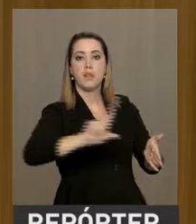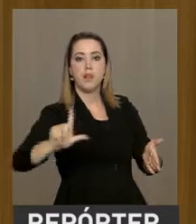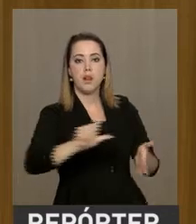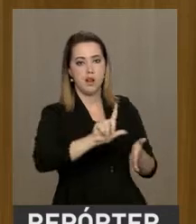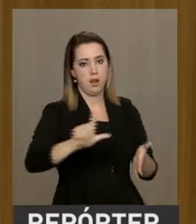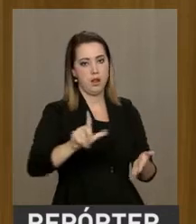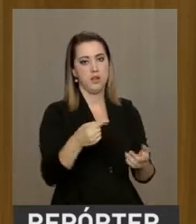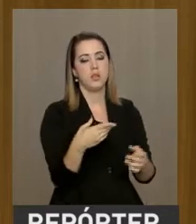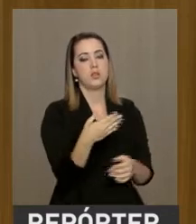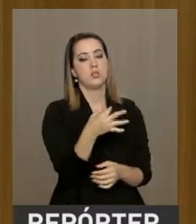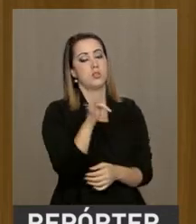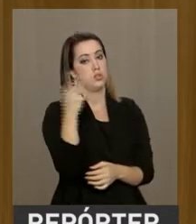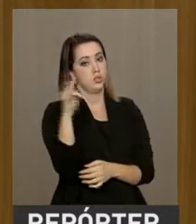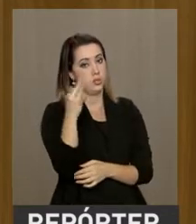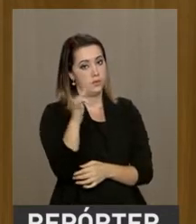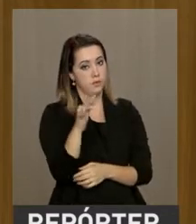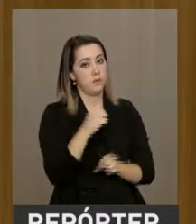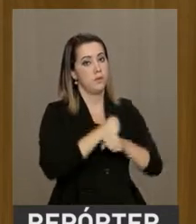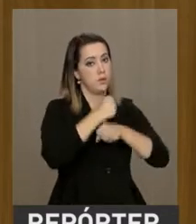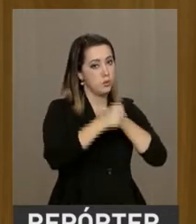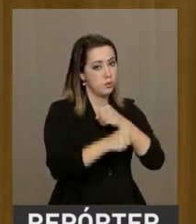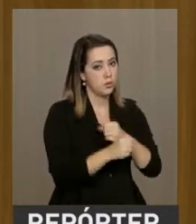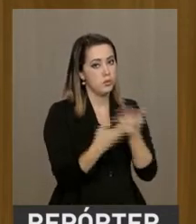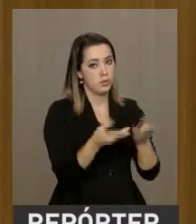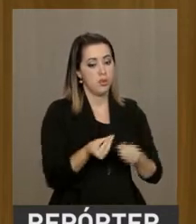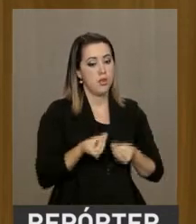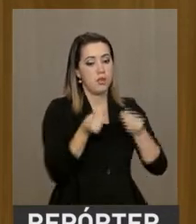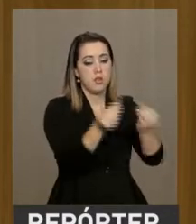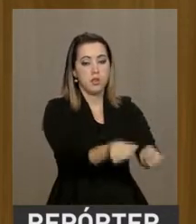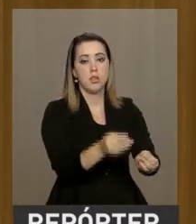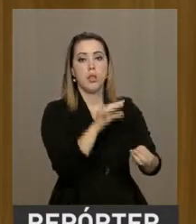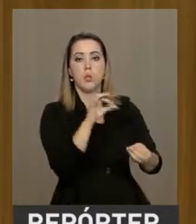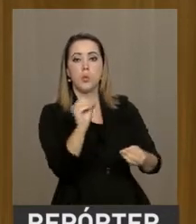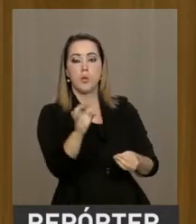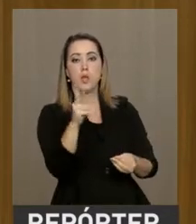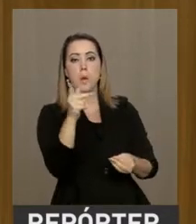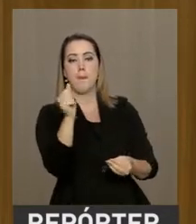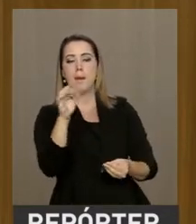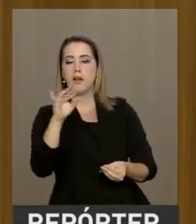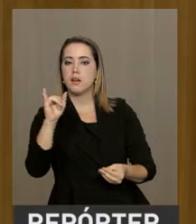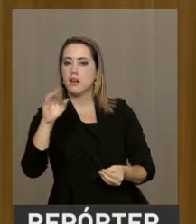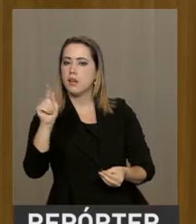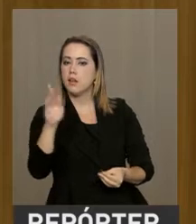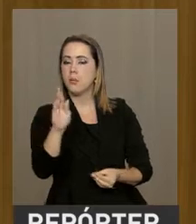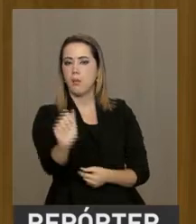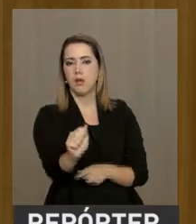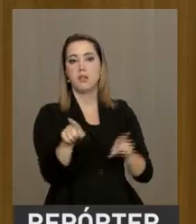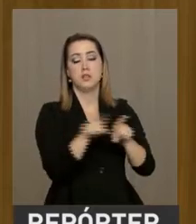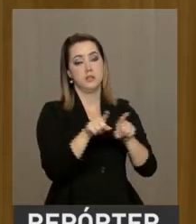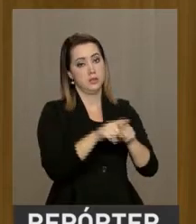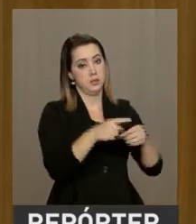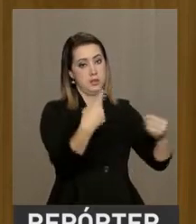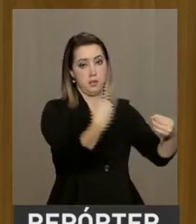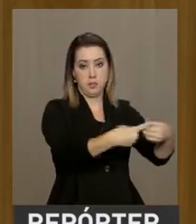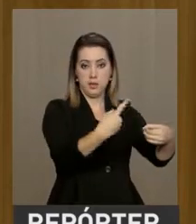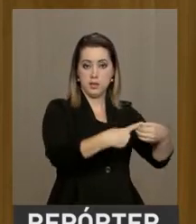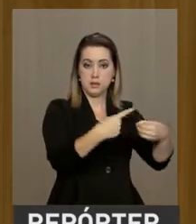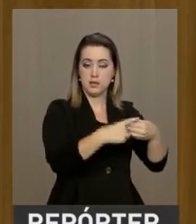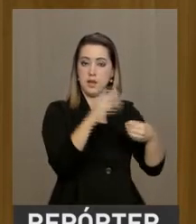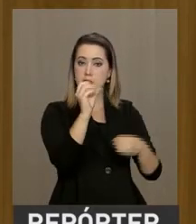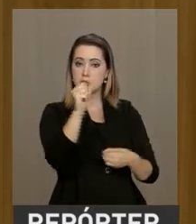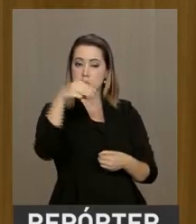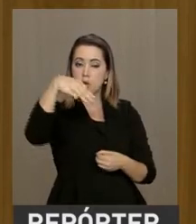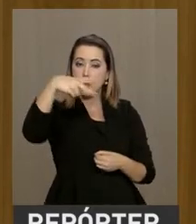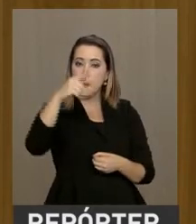de 2017 entregando água o rio paraíba e principalmente a região metropolitana de campina grande que hoje